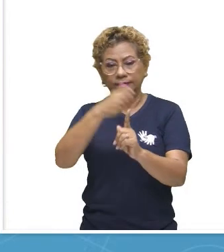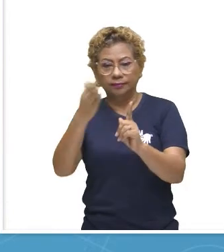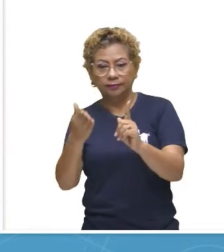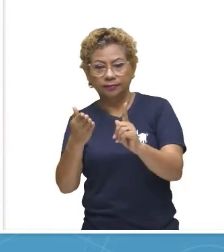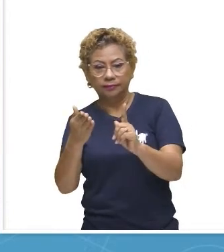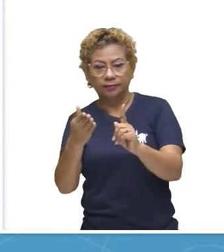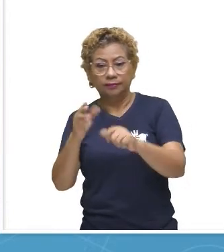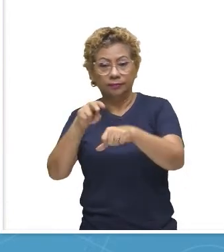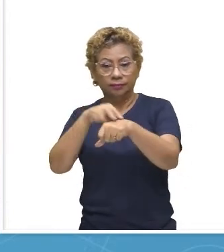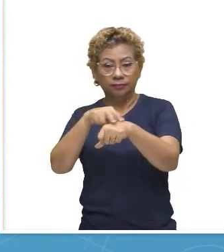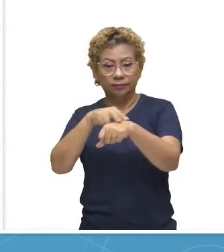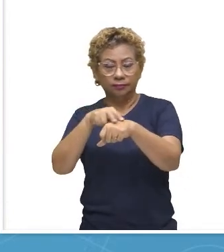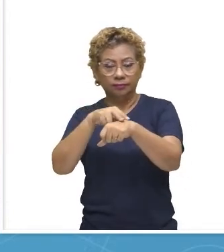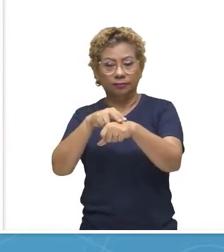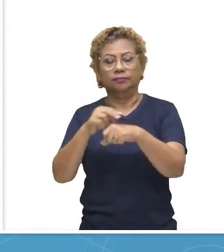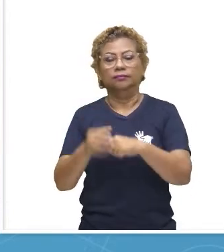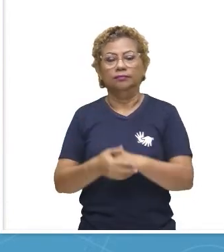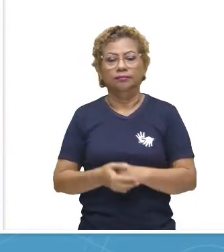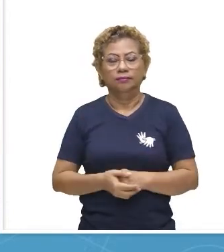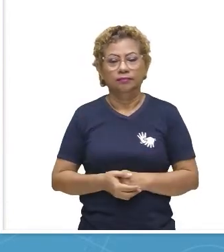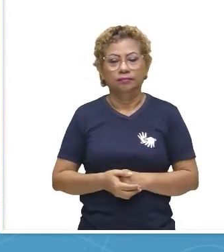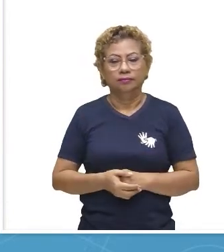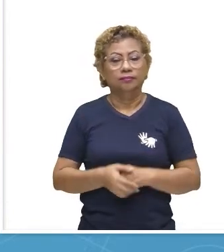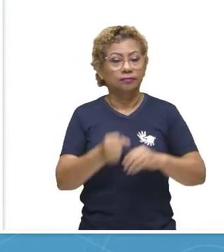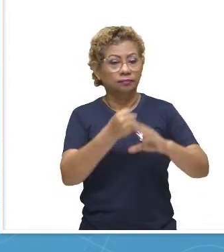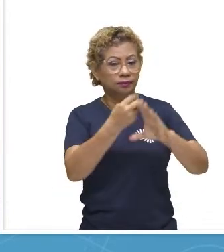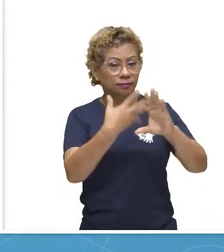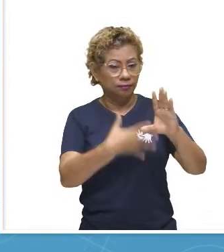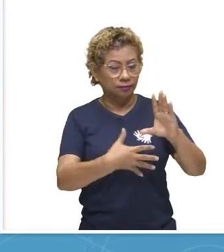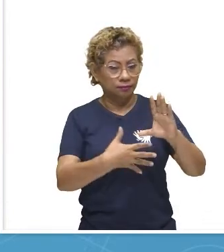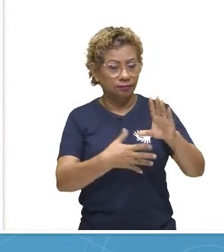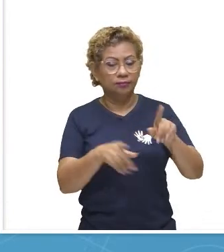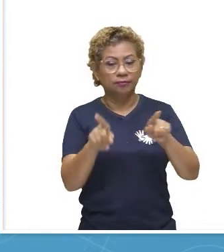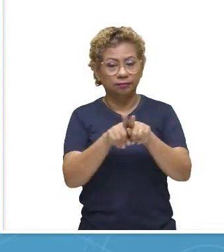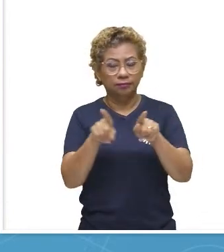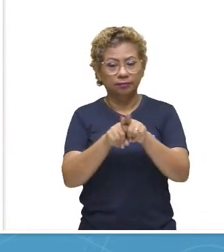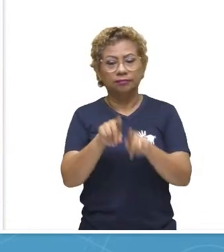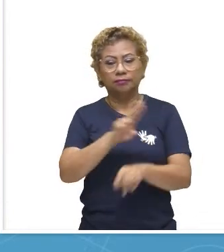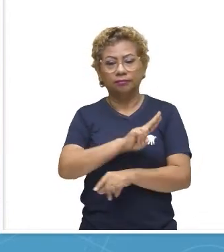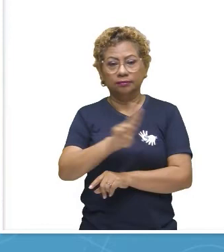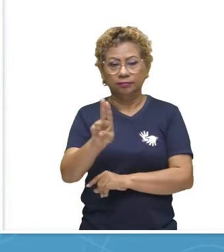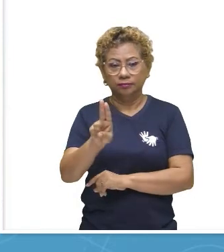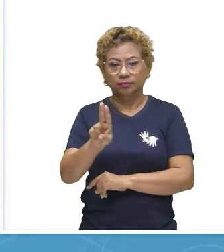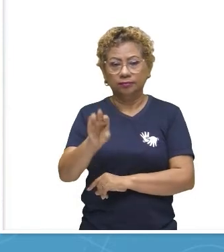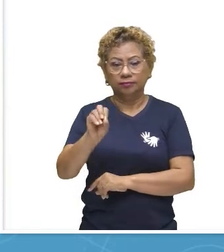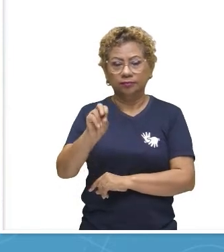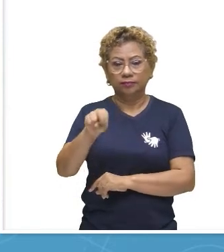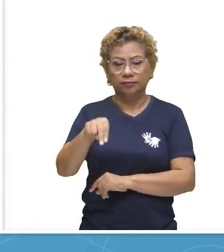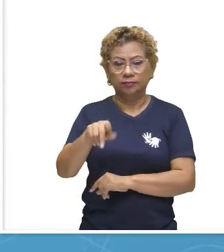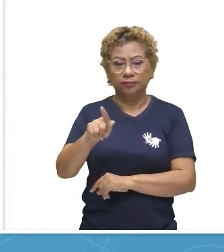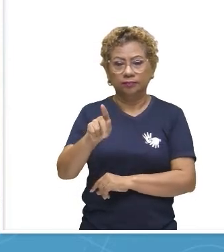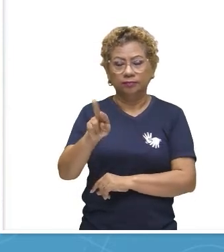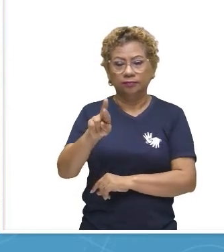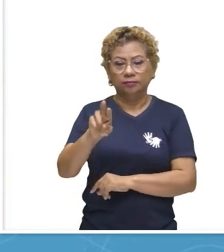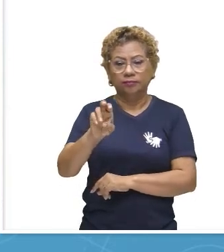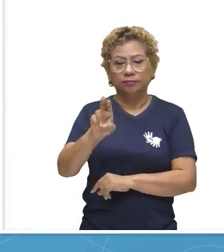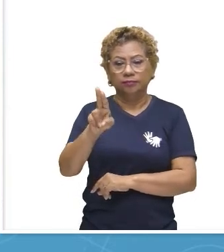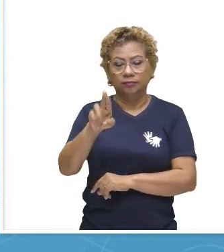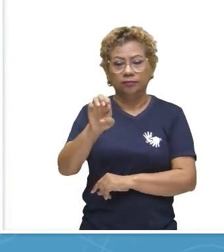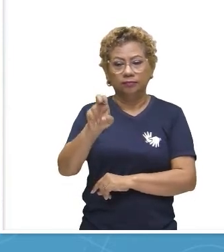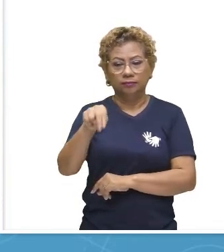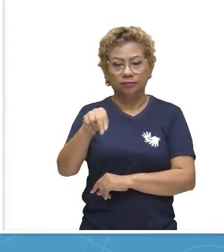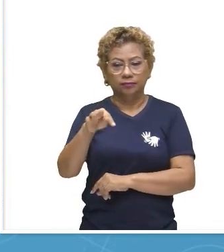de fora. E a característica é a mesma, eles são congruentes, têm a mesma medida, né? Então,